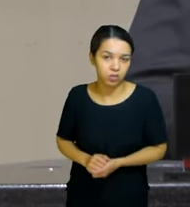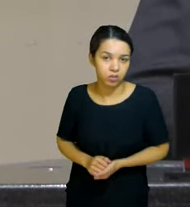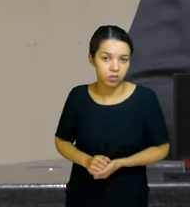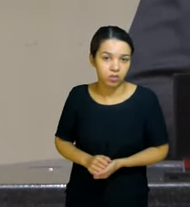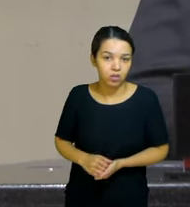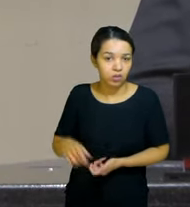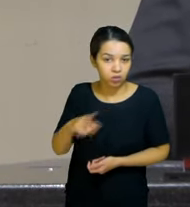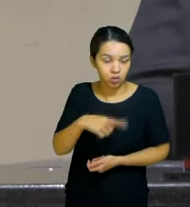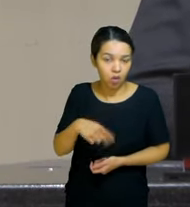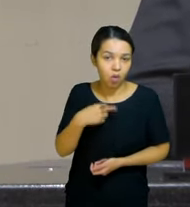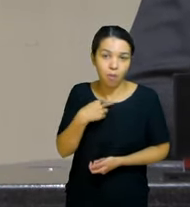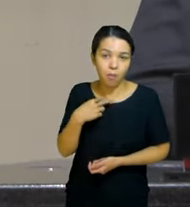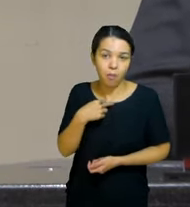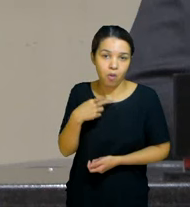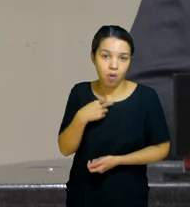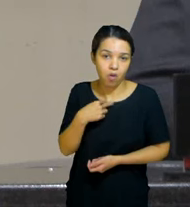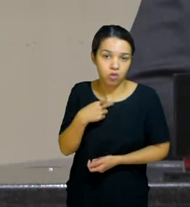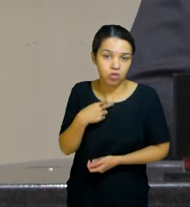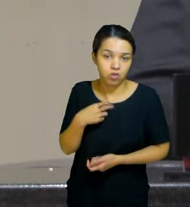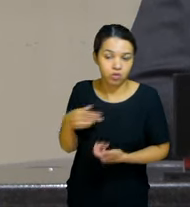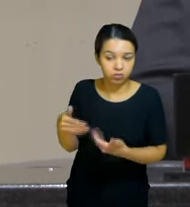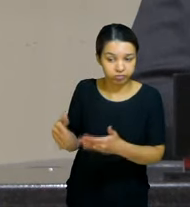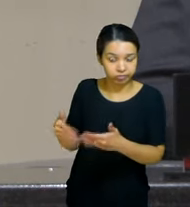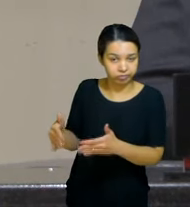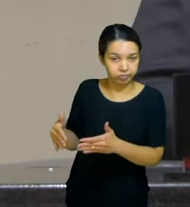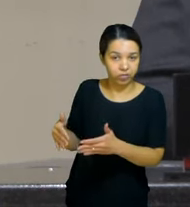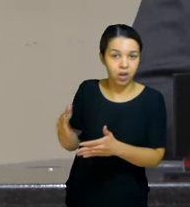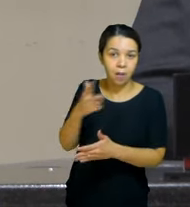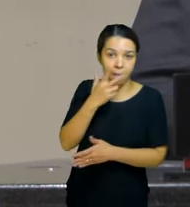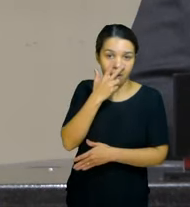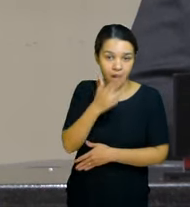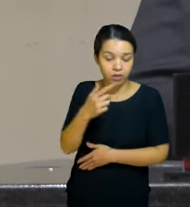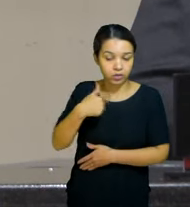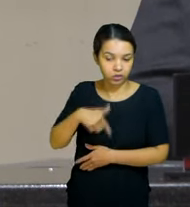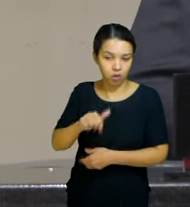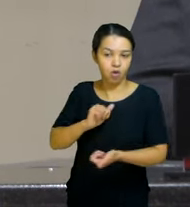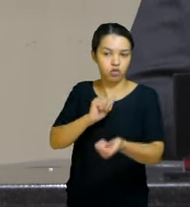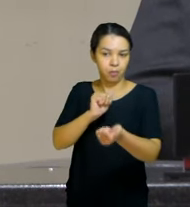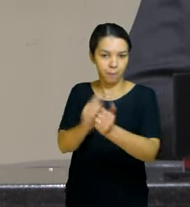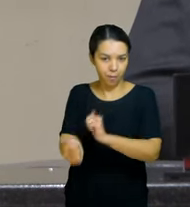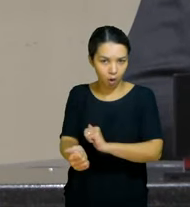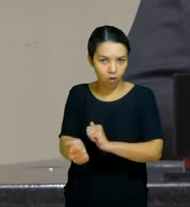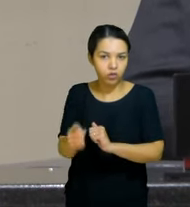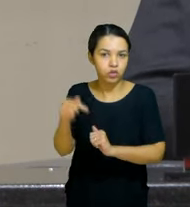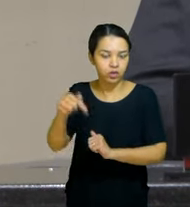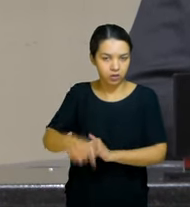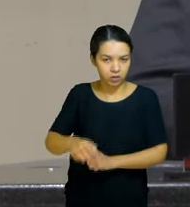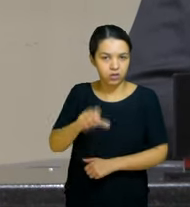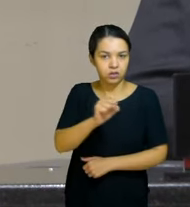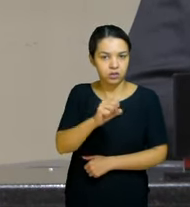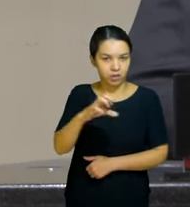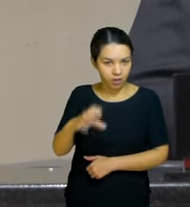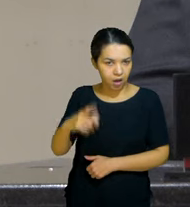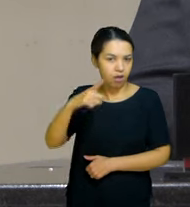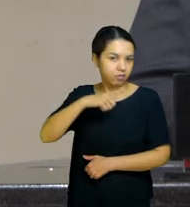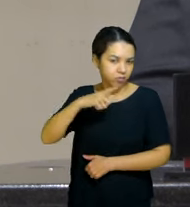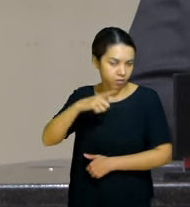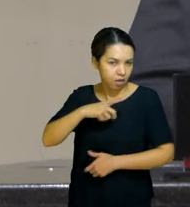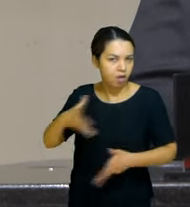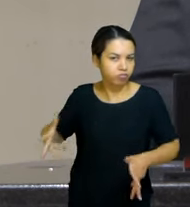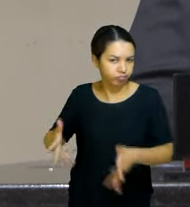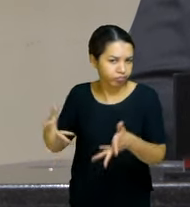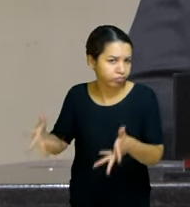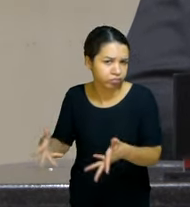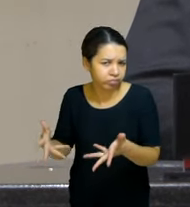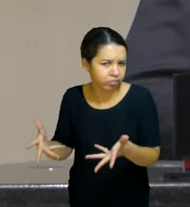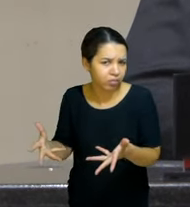podemos continuar fazendo de conta que estamos fazendo esporte em Santa Catarina. Não adianta nós queremos levar